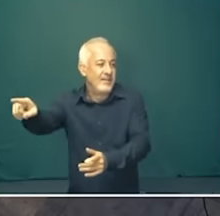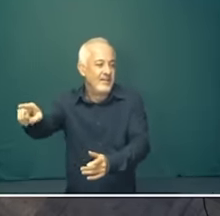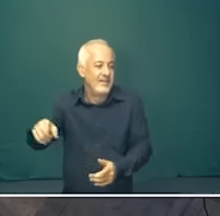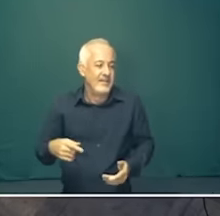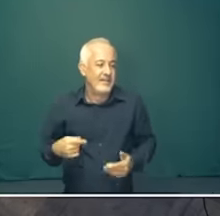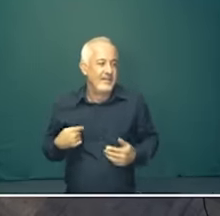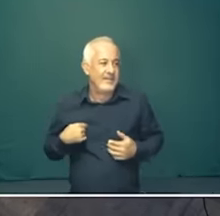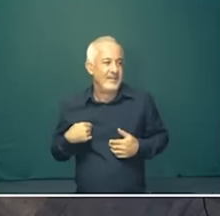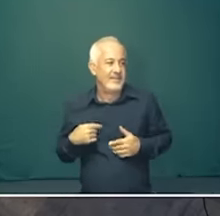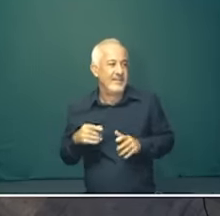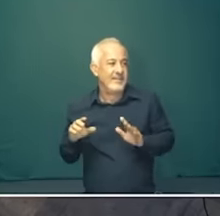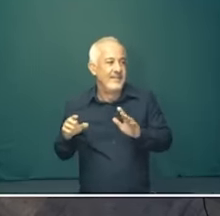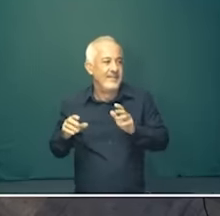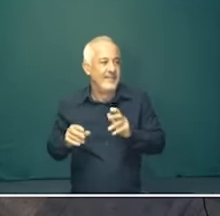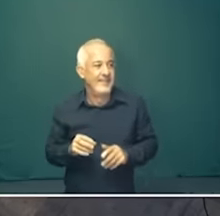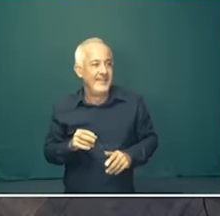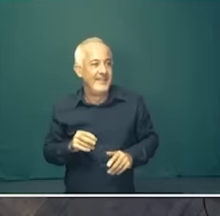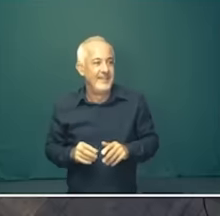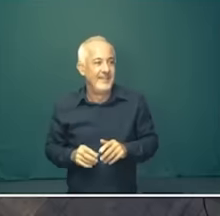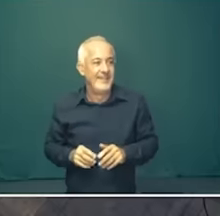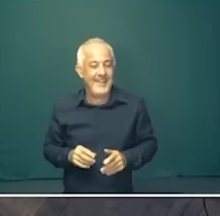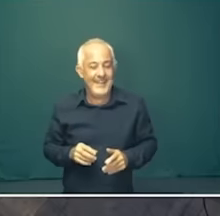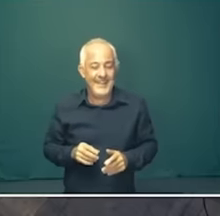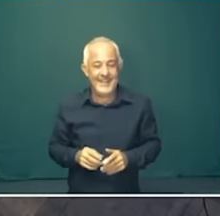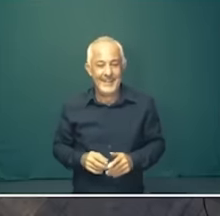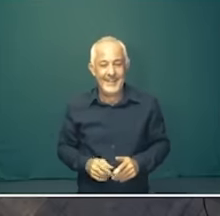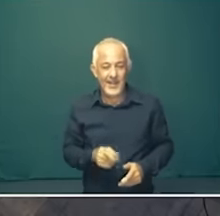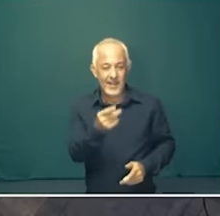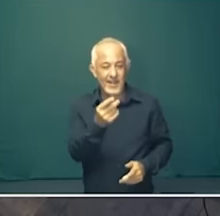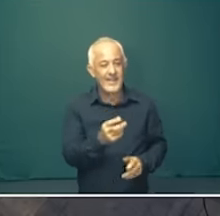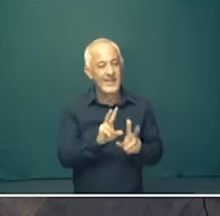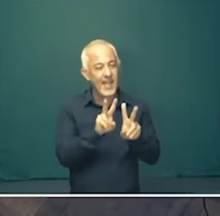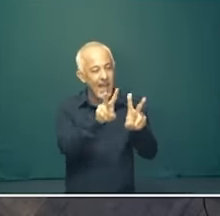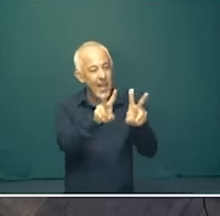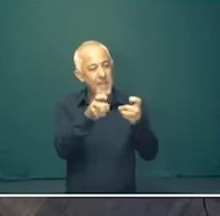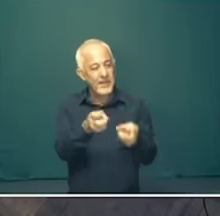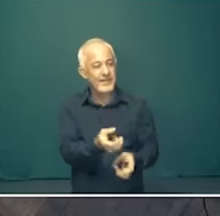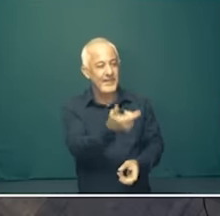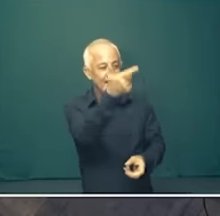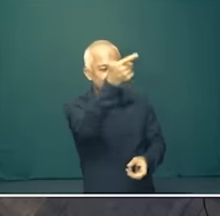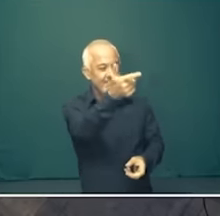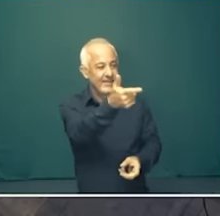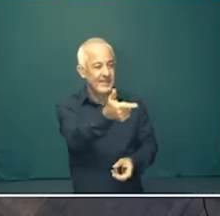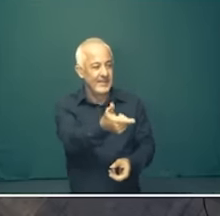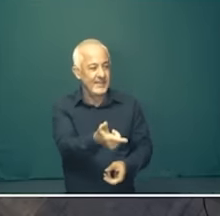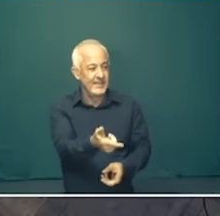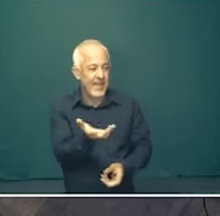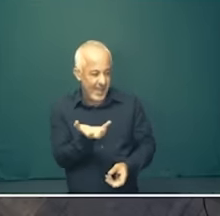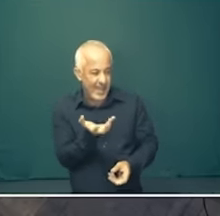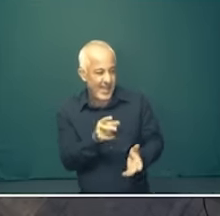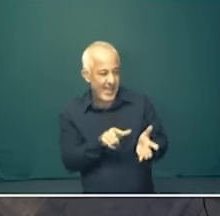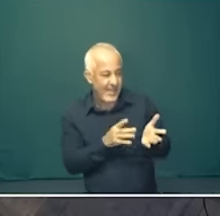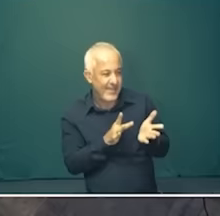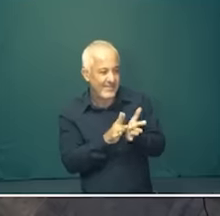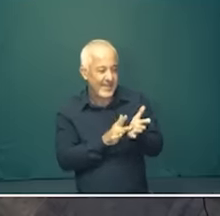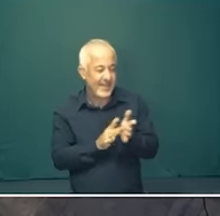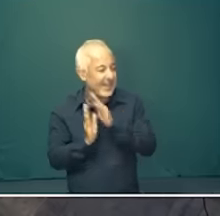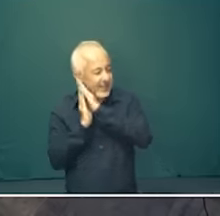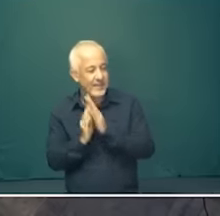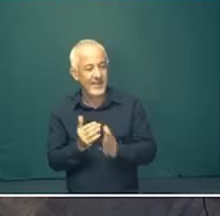tem continência, só pode. Tá escrito no seu olhar, tentando disfarçar, mas quando vai dormir